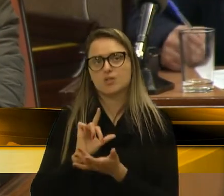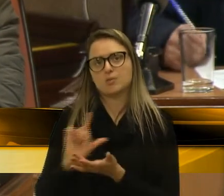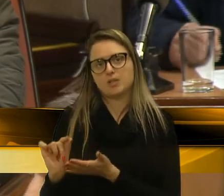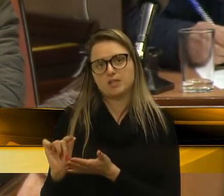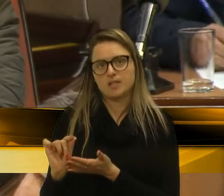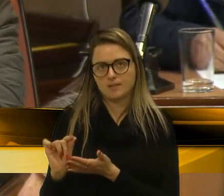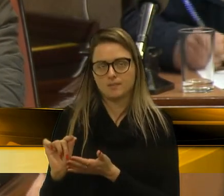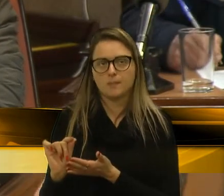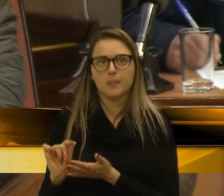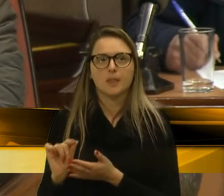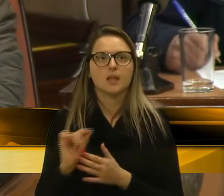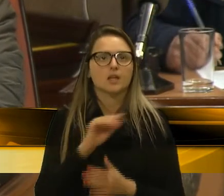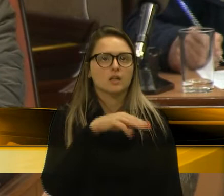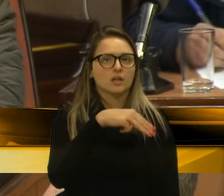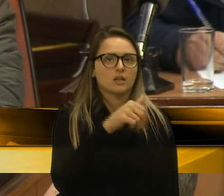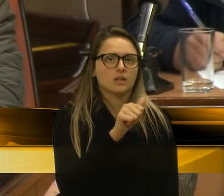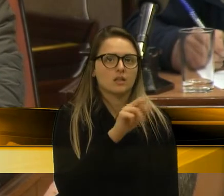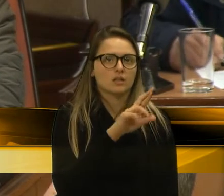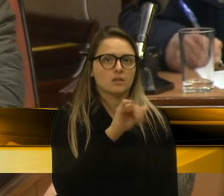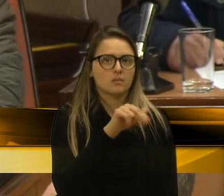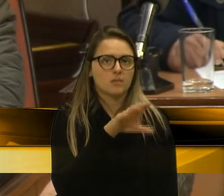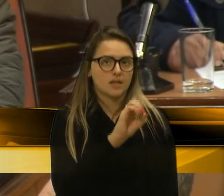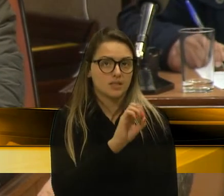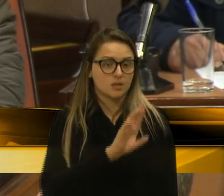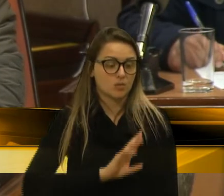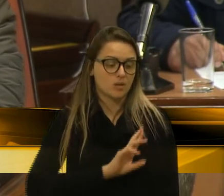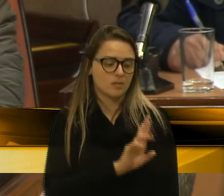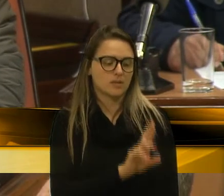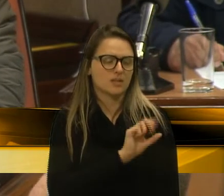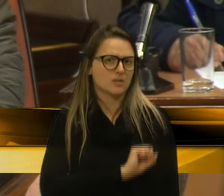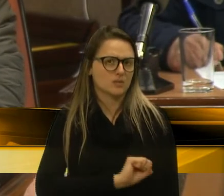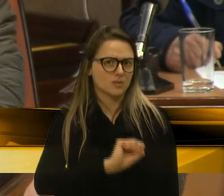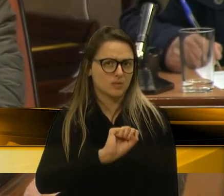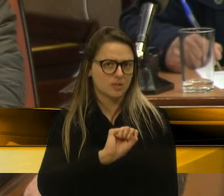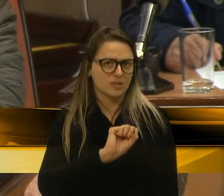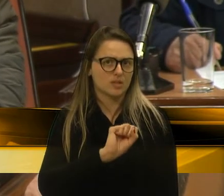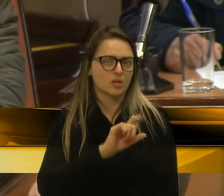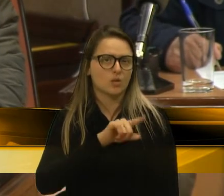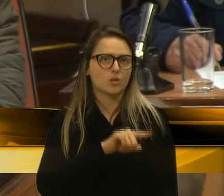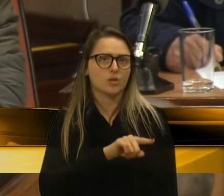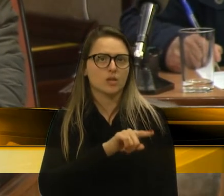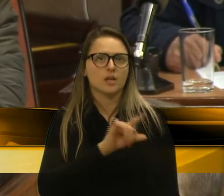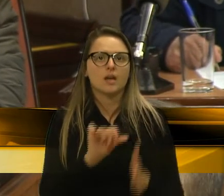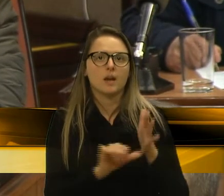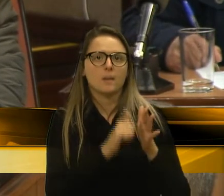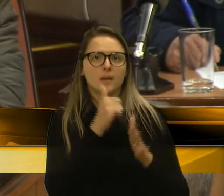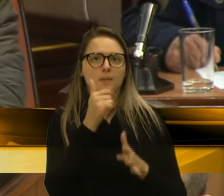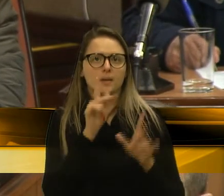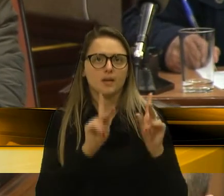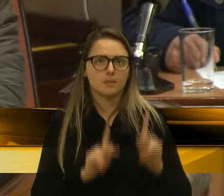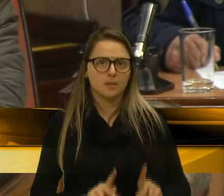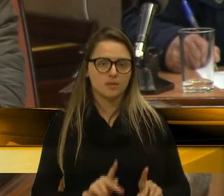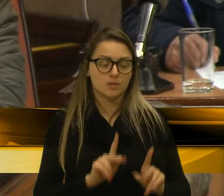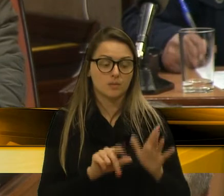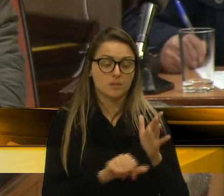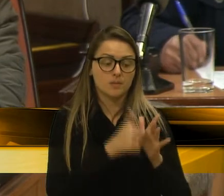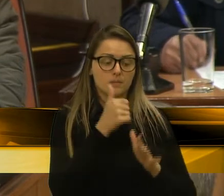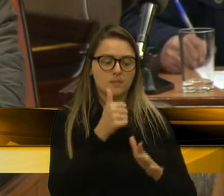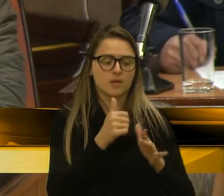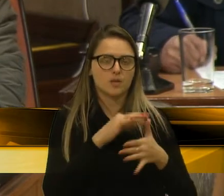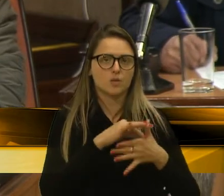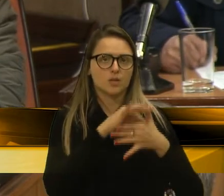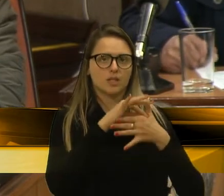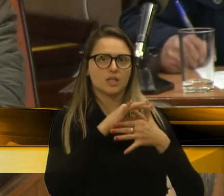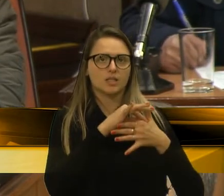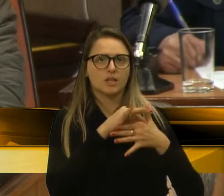vereadores e comunidade de Caxias, ele é o sinônimo da primeira pessoa, primeira liderança que se manifestou